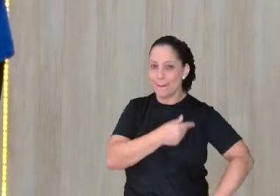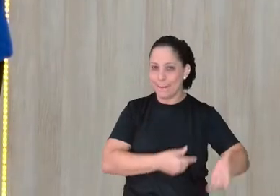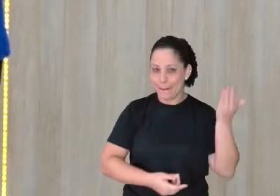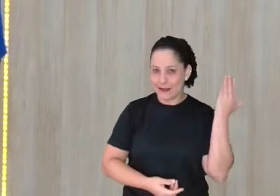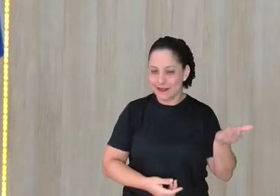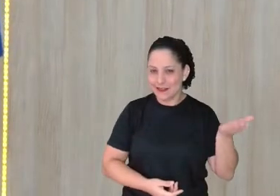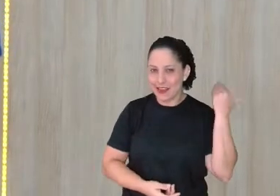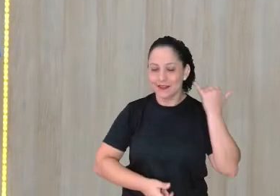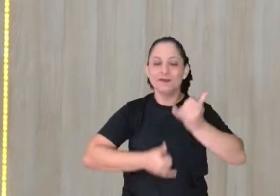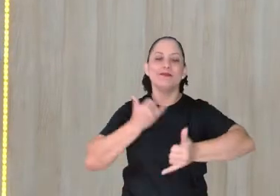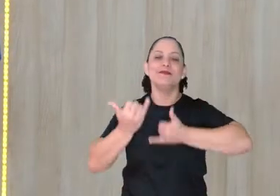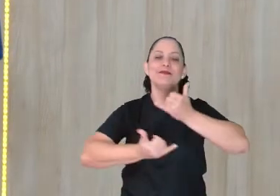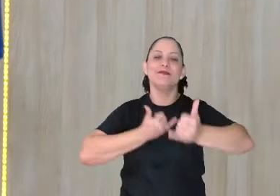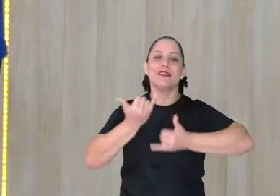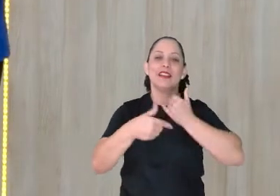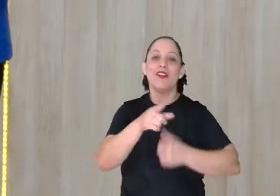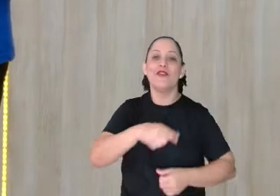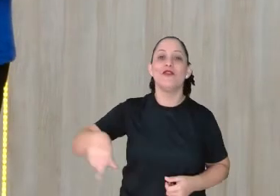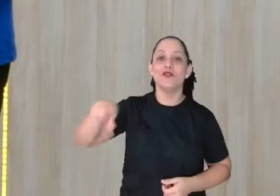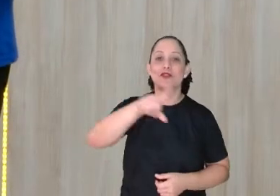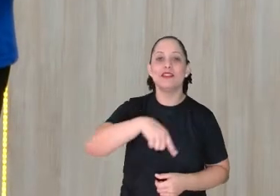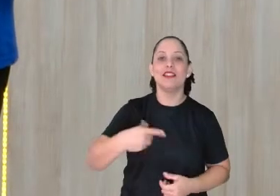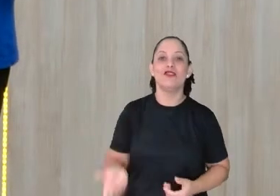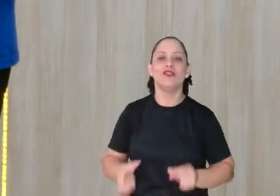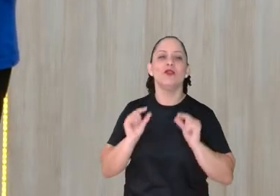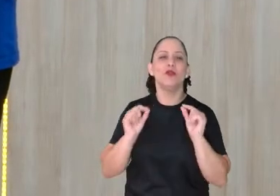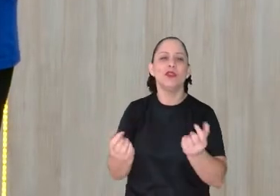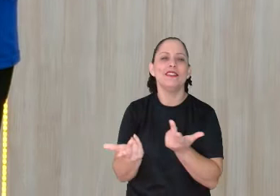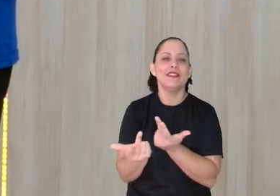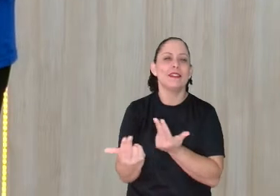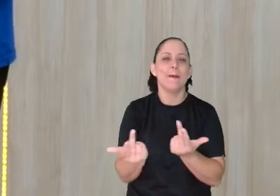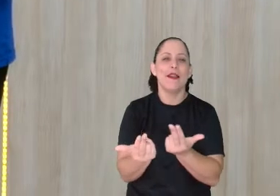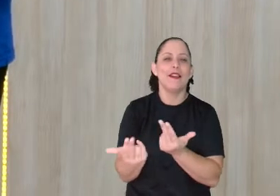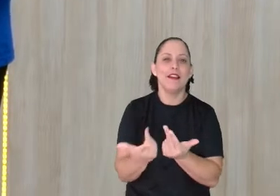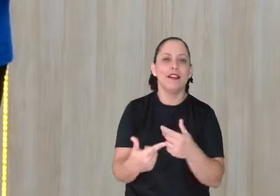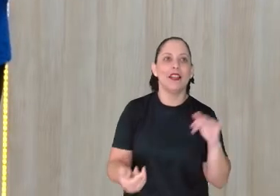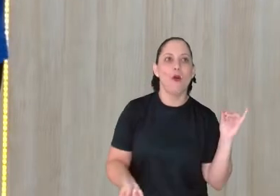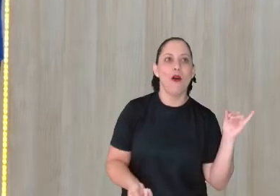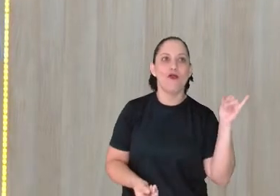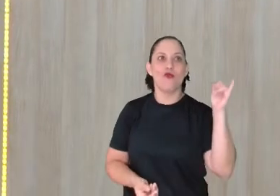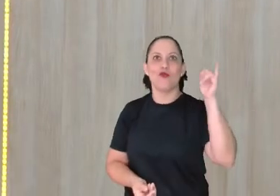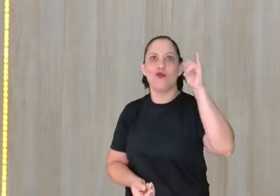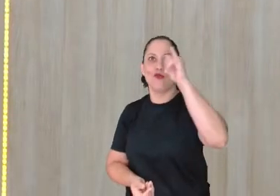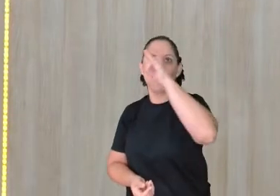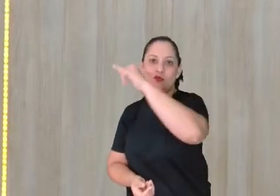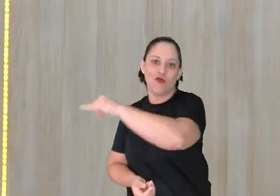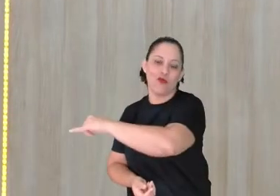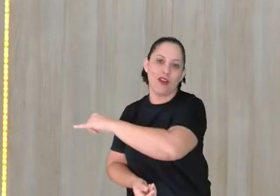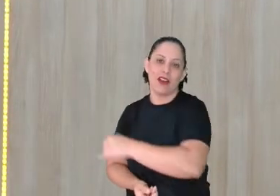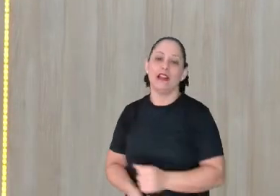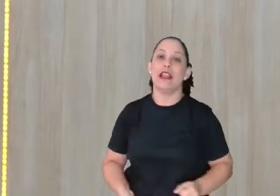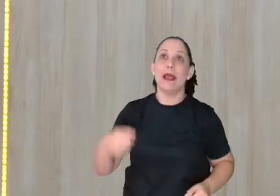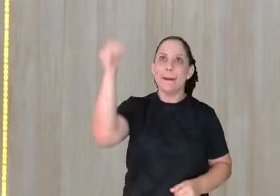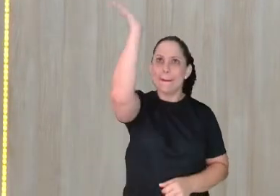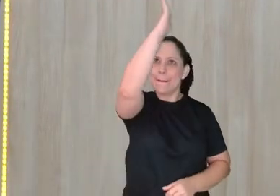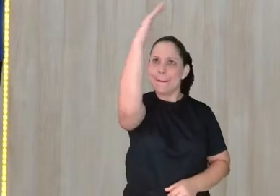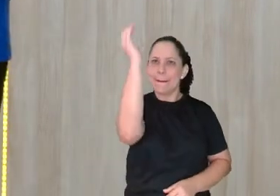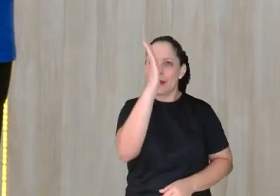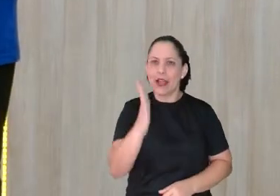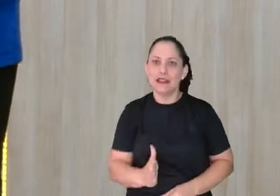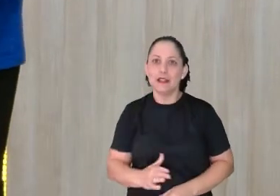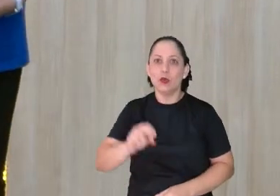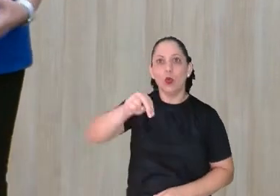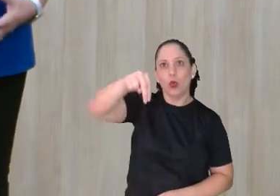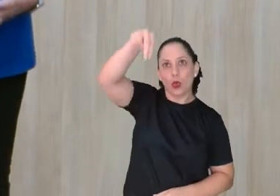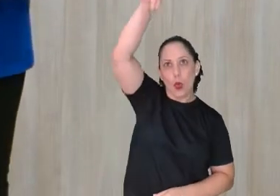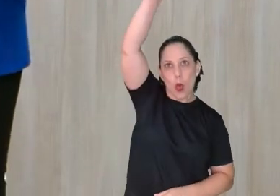aqui com vocês durante a aula, fazendo uma viagem em todos os biomas brasileiros, do norte ao sul. E tinha hora que eu